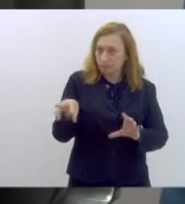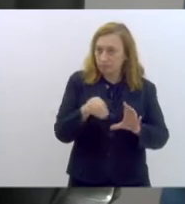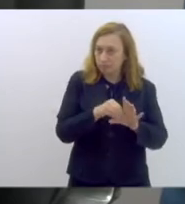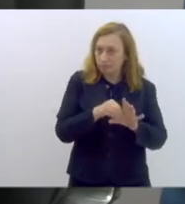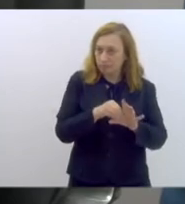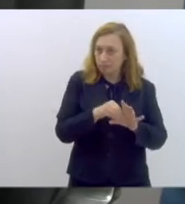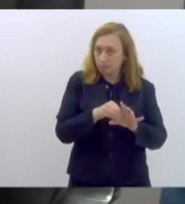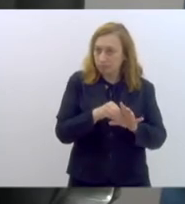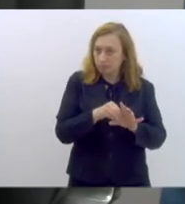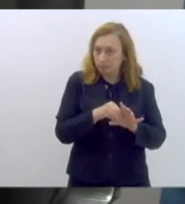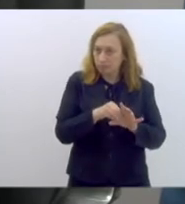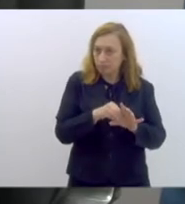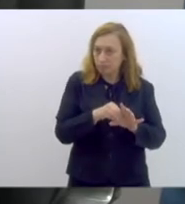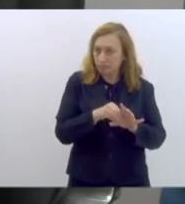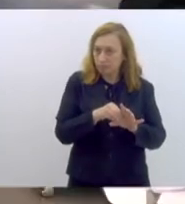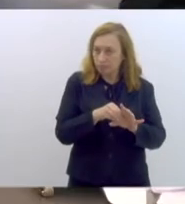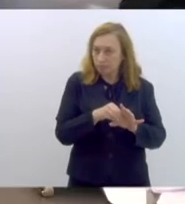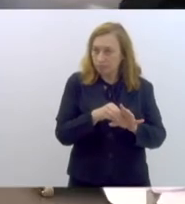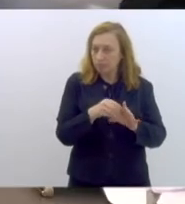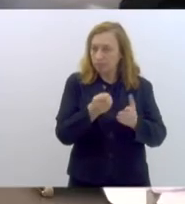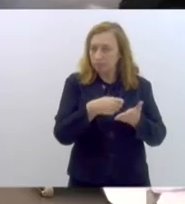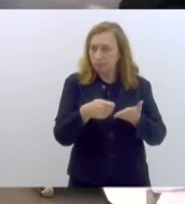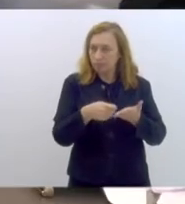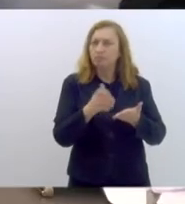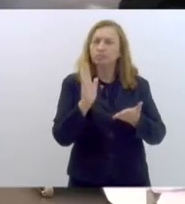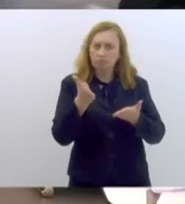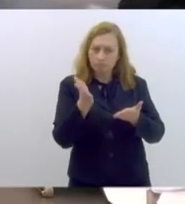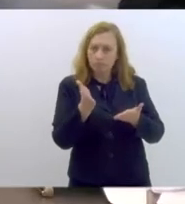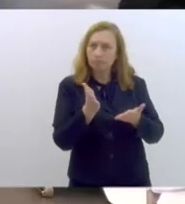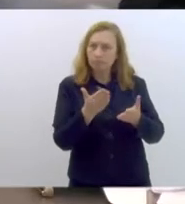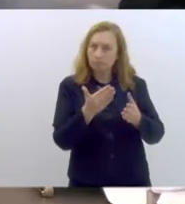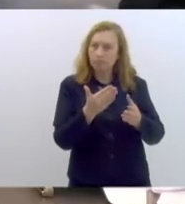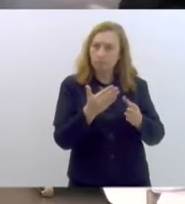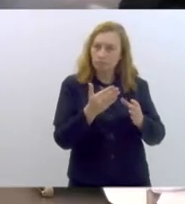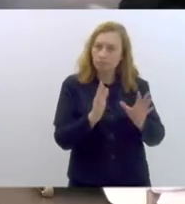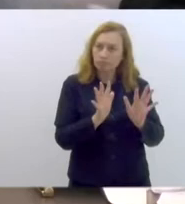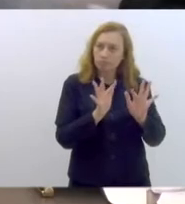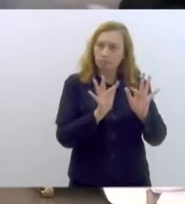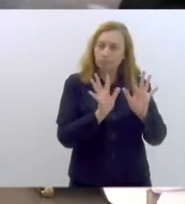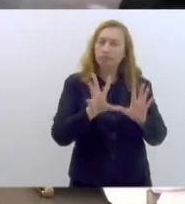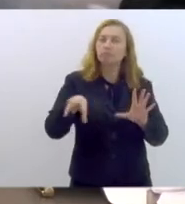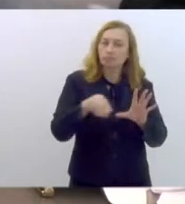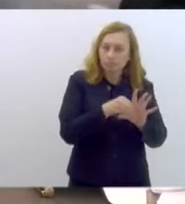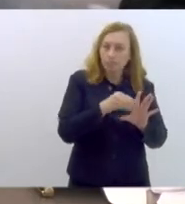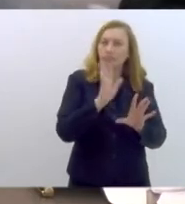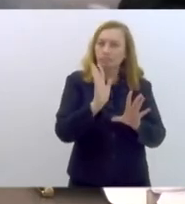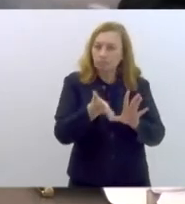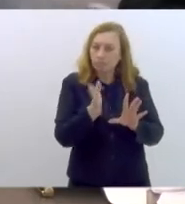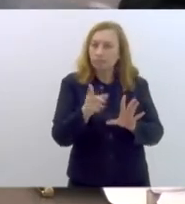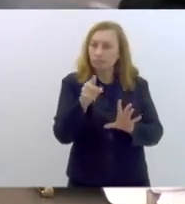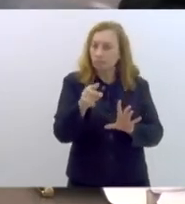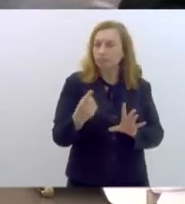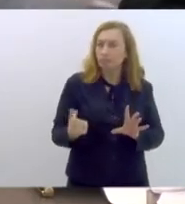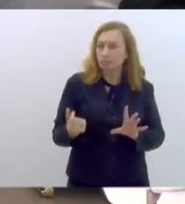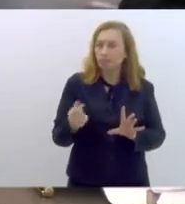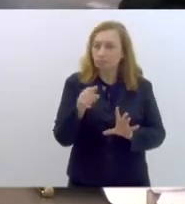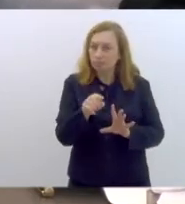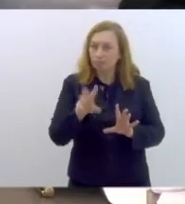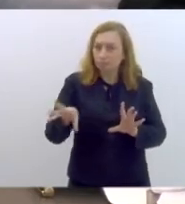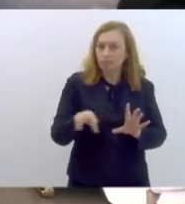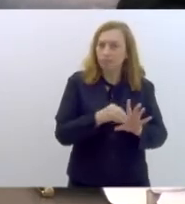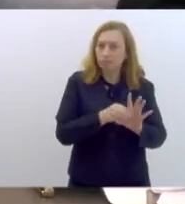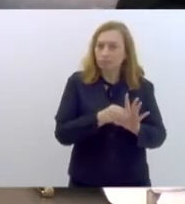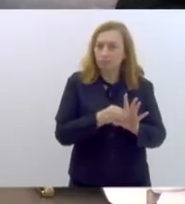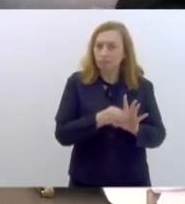termo aditivo? Não, não. Isso aqui já foi. Já foi. É, então, isso aqui não é, já está incorporado. Esse valor aqui, e aí, assim,